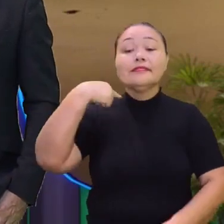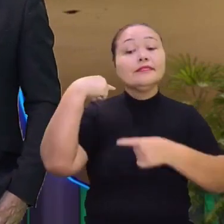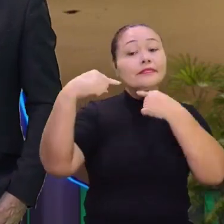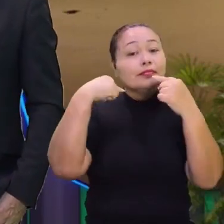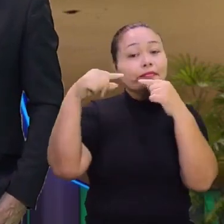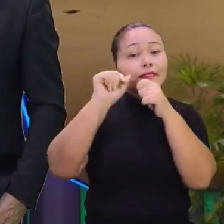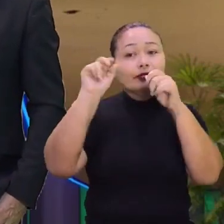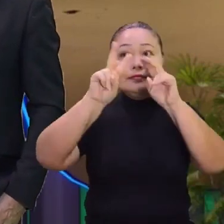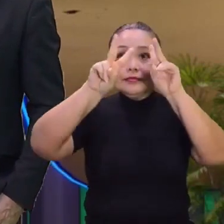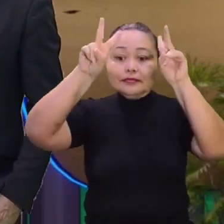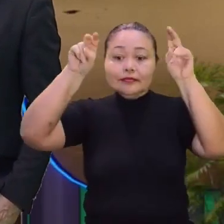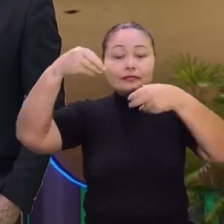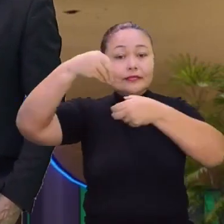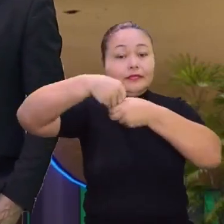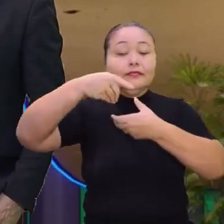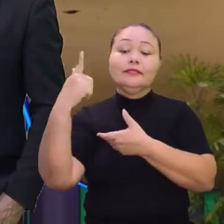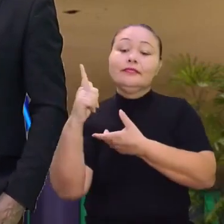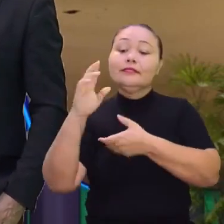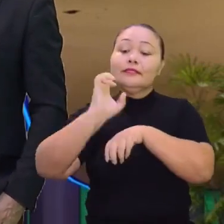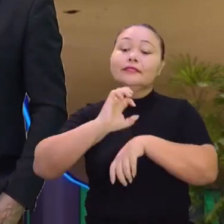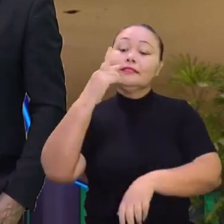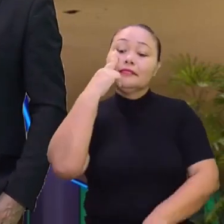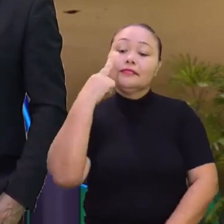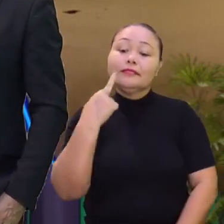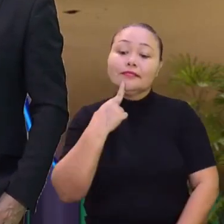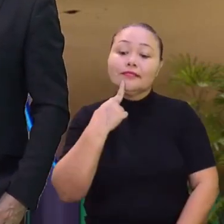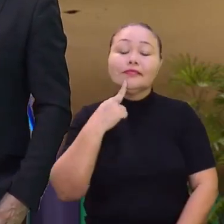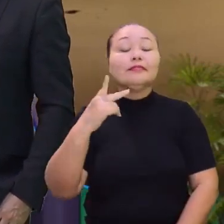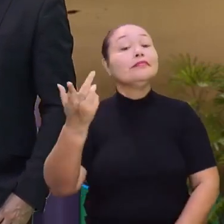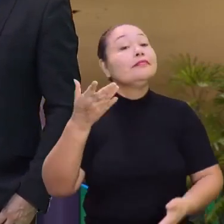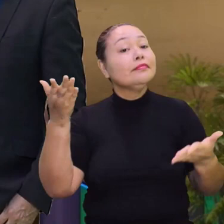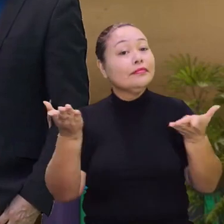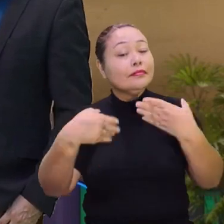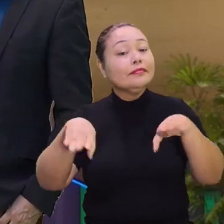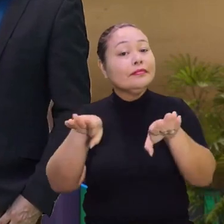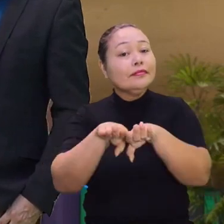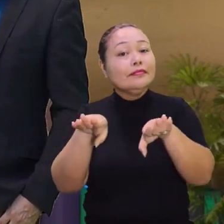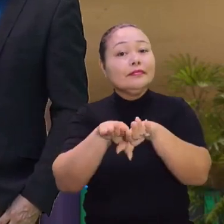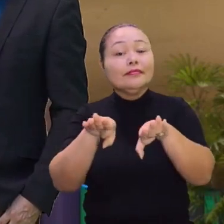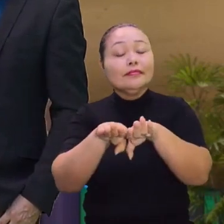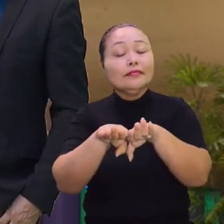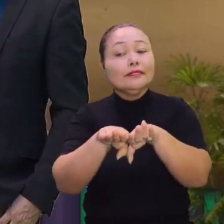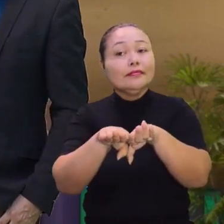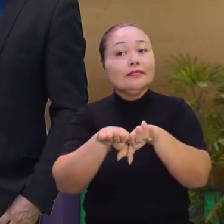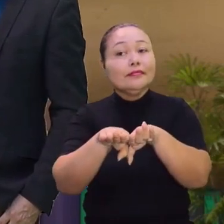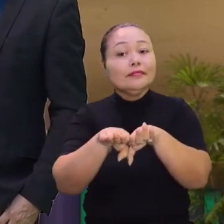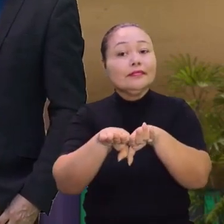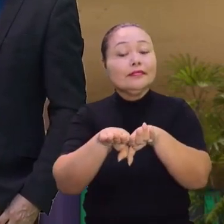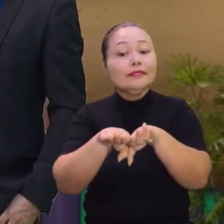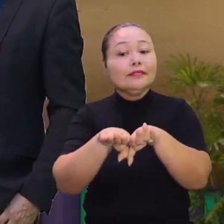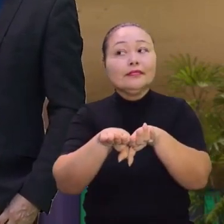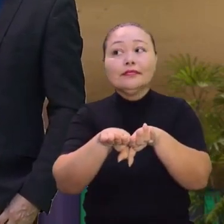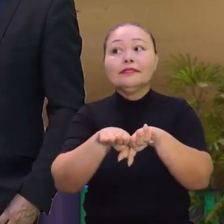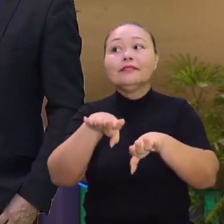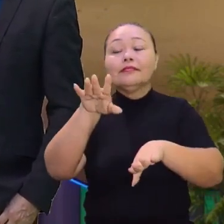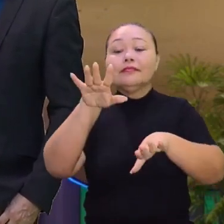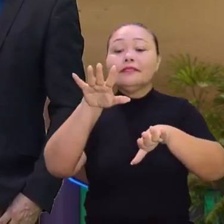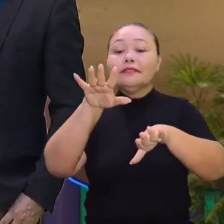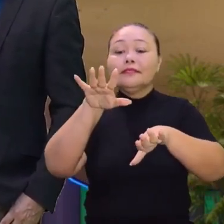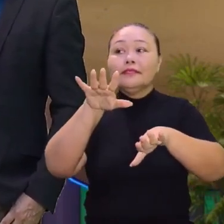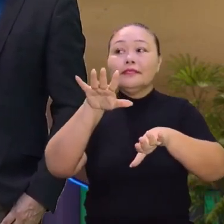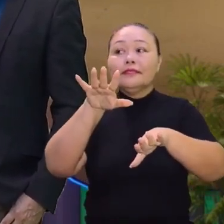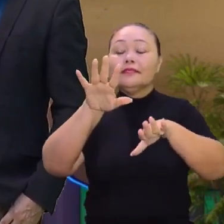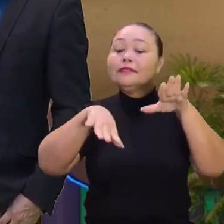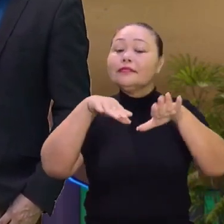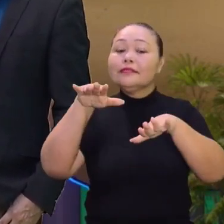discutir uma nova temática dentro da Geografia de Rondônia e também hoje a gente vai falar sobre a nossa prima, né? Vamos colocar assim, não